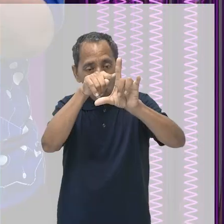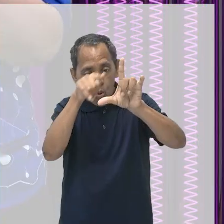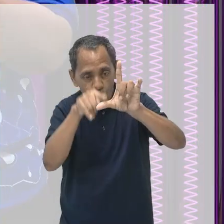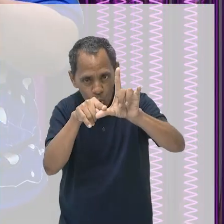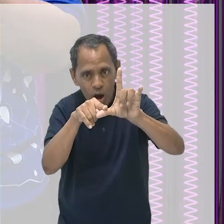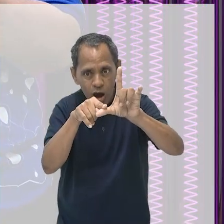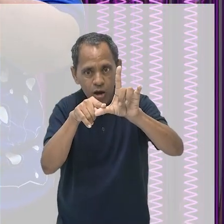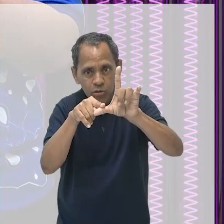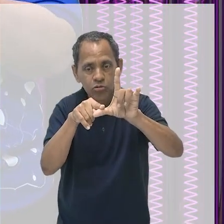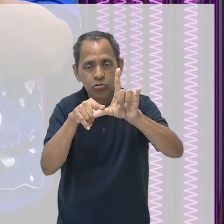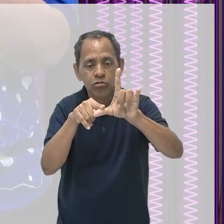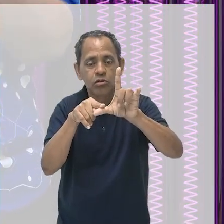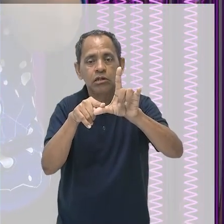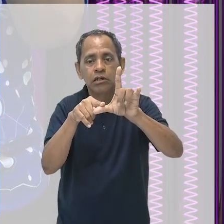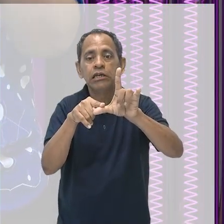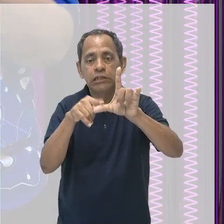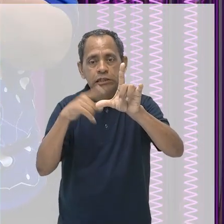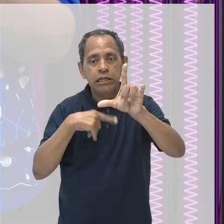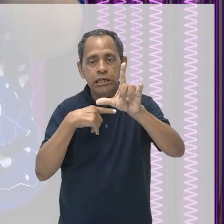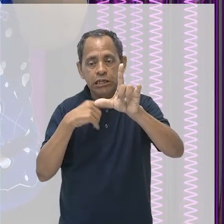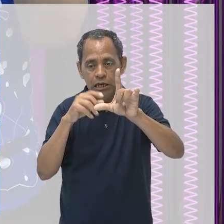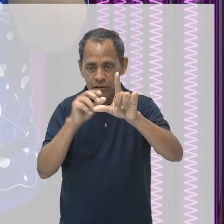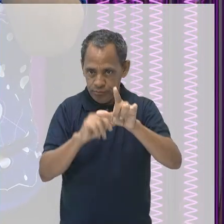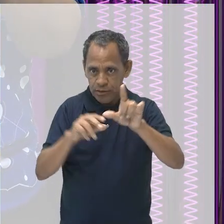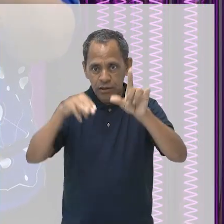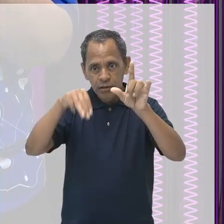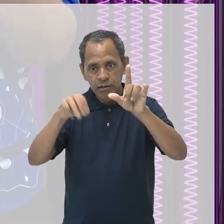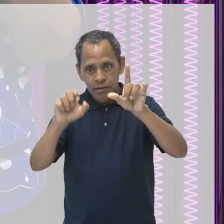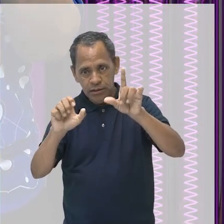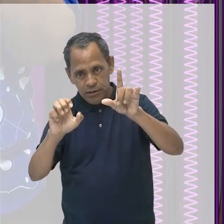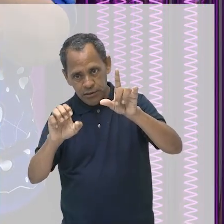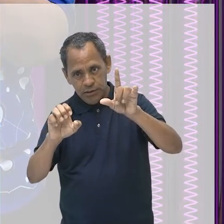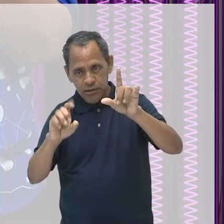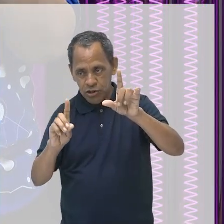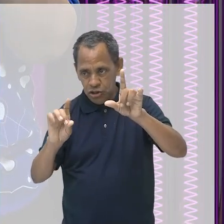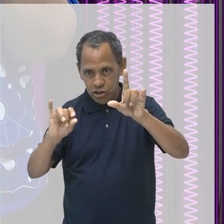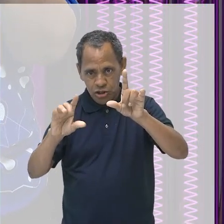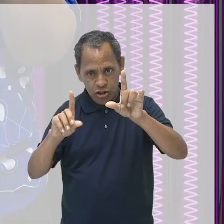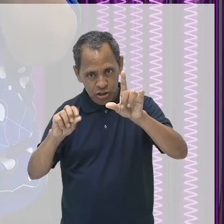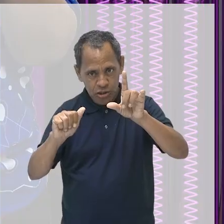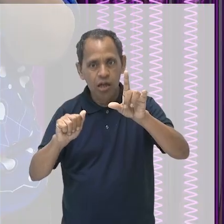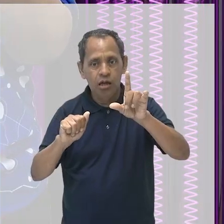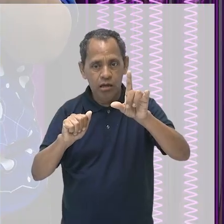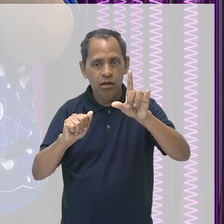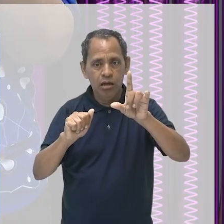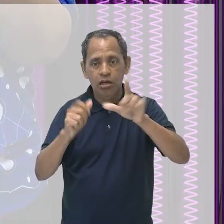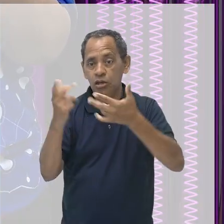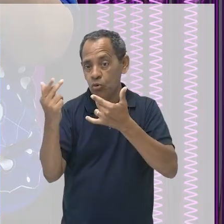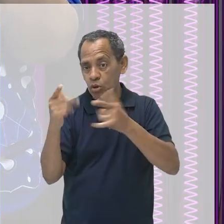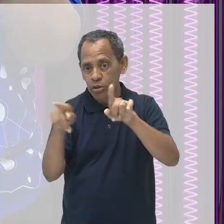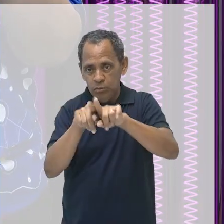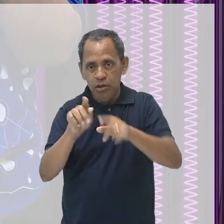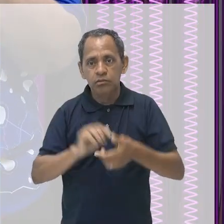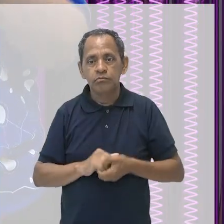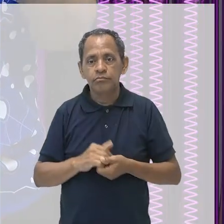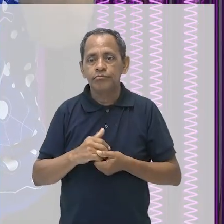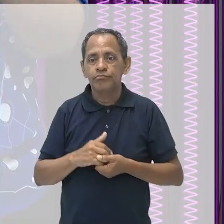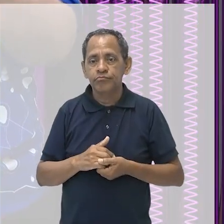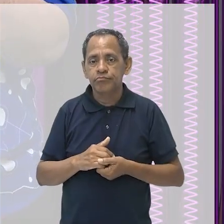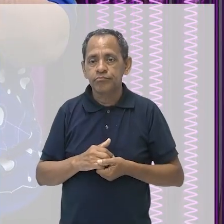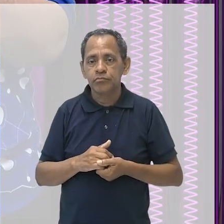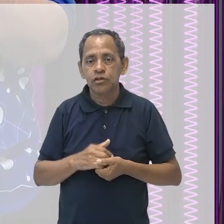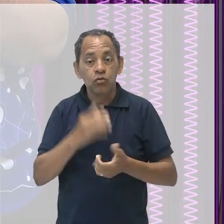mesma medida aí nos dois, e esses lados que está compreendido aí esse ângulo, se eles